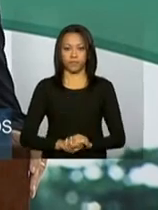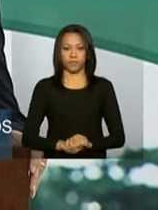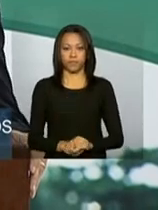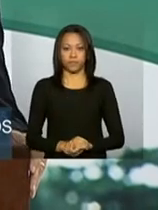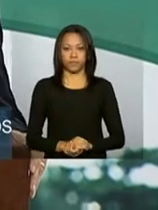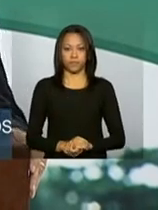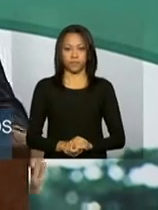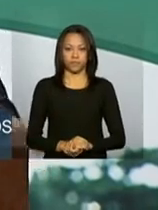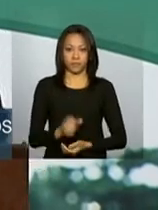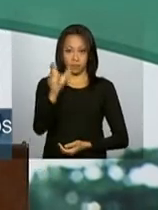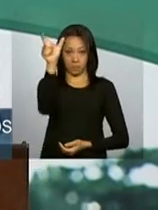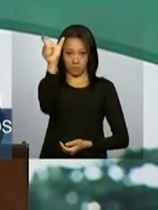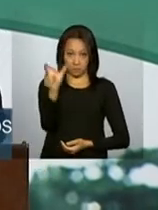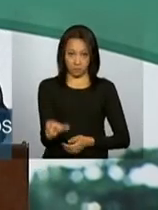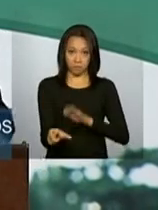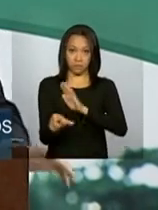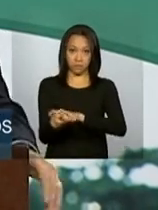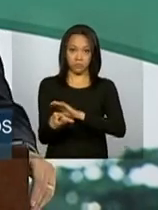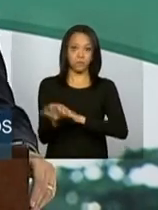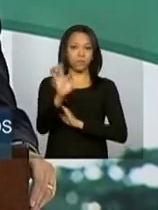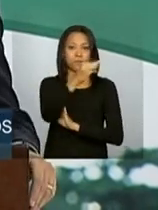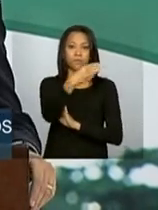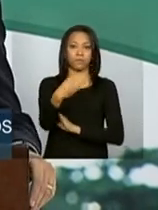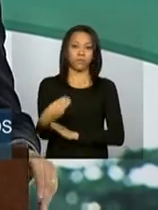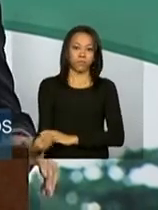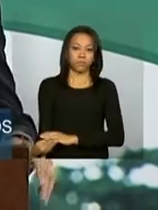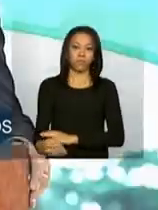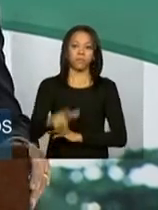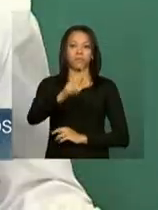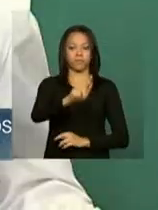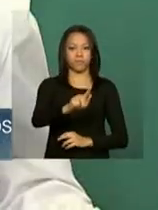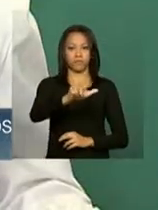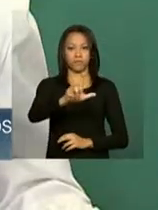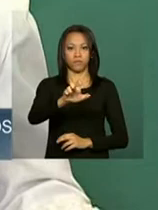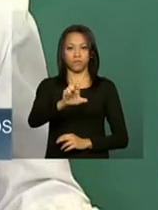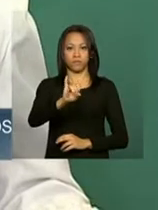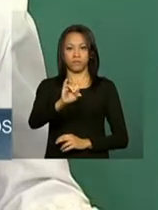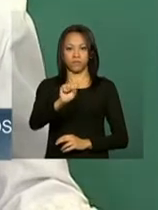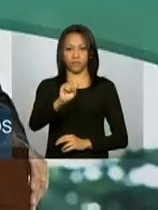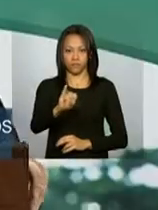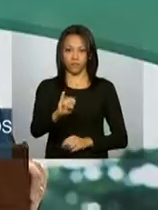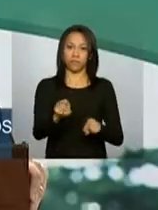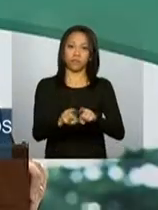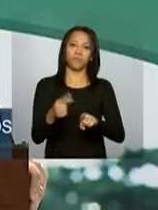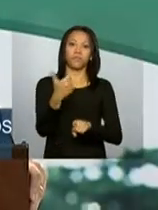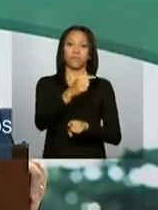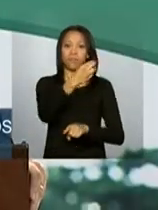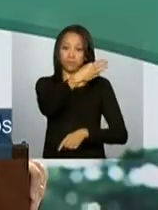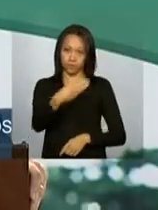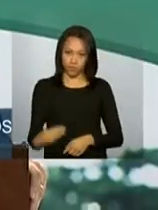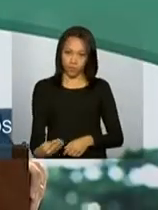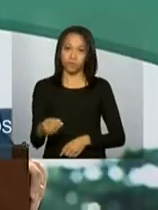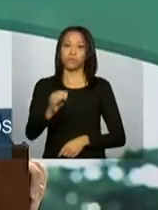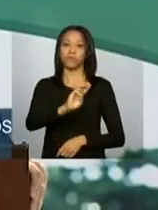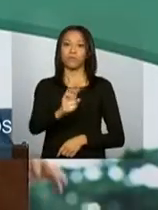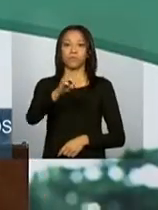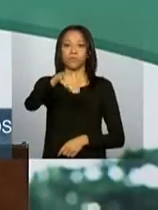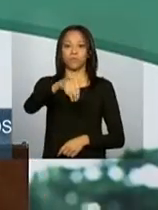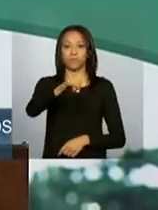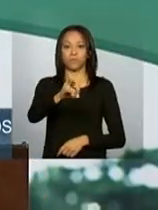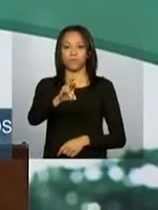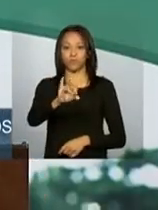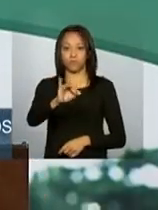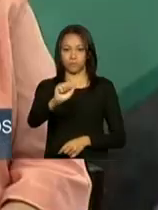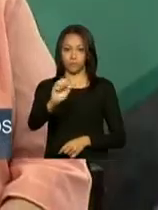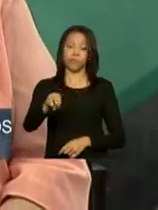na pessoa da nossa ministra Gleisi Hoffmann e da ministra Miriam Belchior, cumprimentar todos